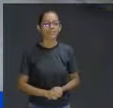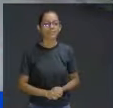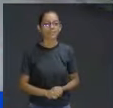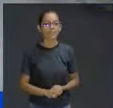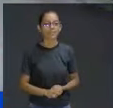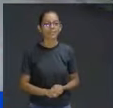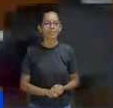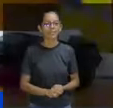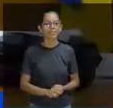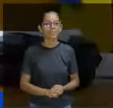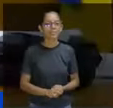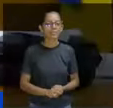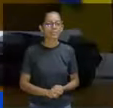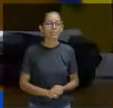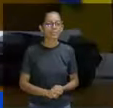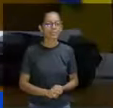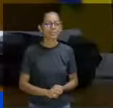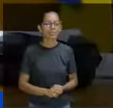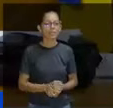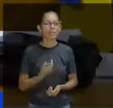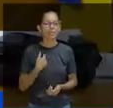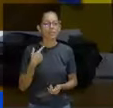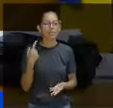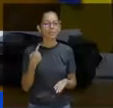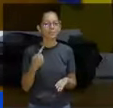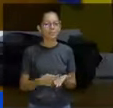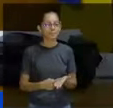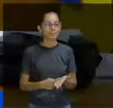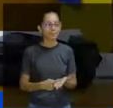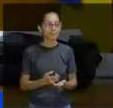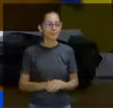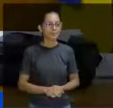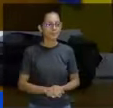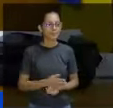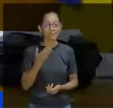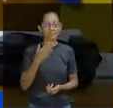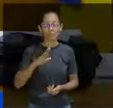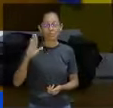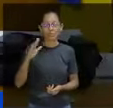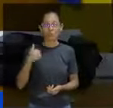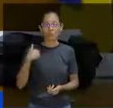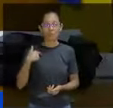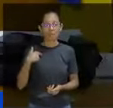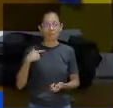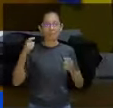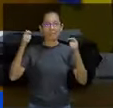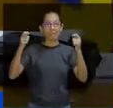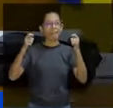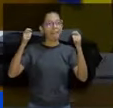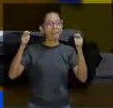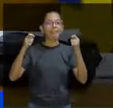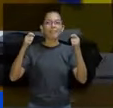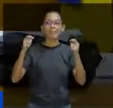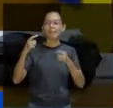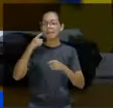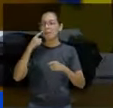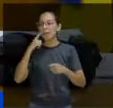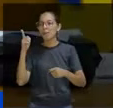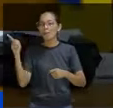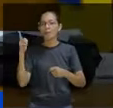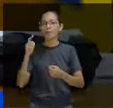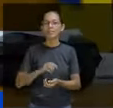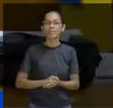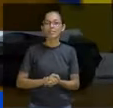E vou torcer para... Prometo, juro que eu não vou fazer campanha, não vou ficar subindo em carroção, já falei para ela, não vou